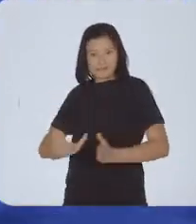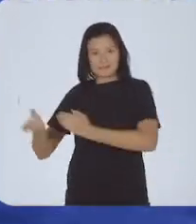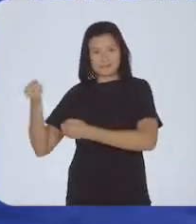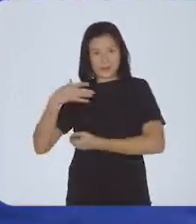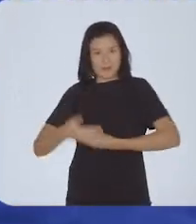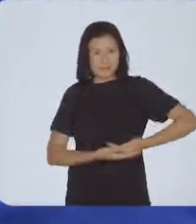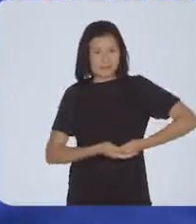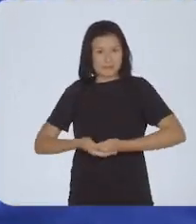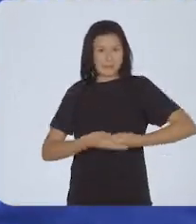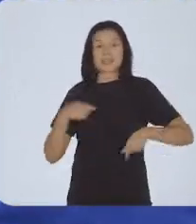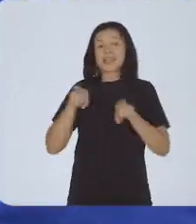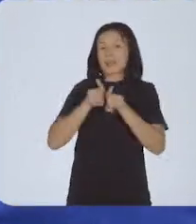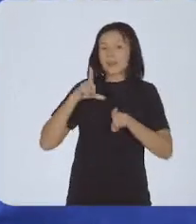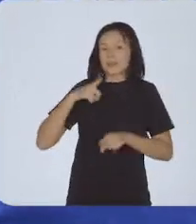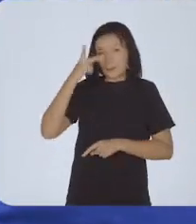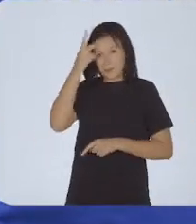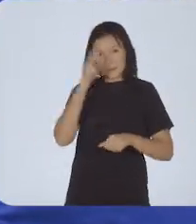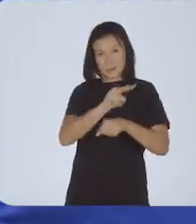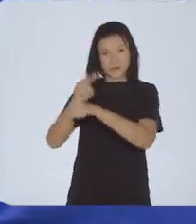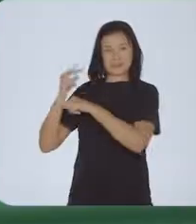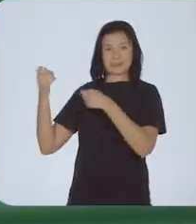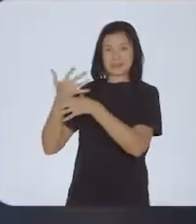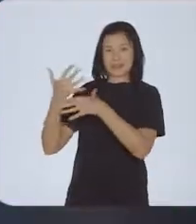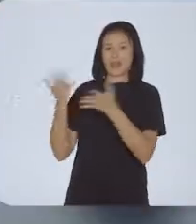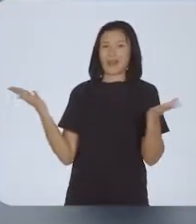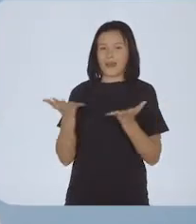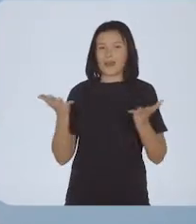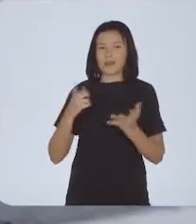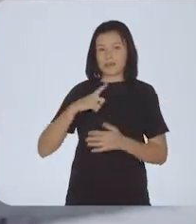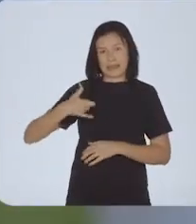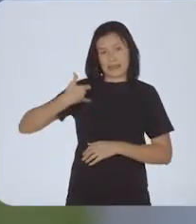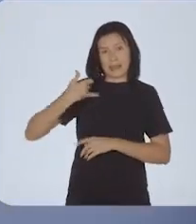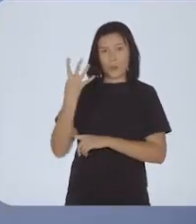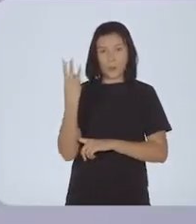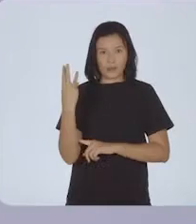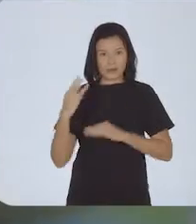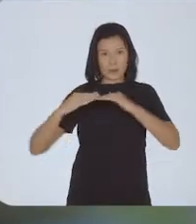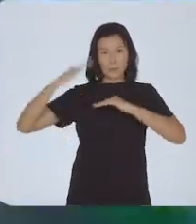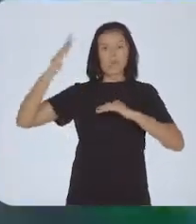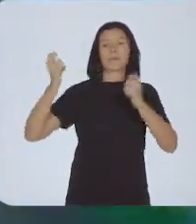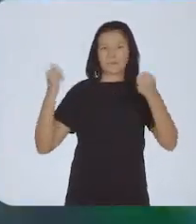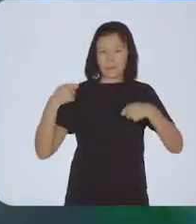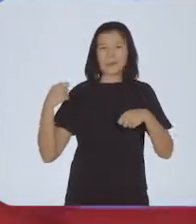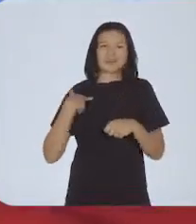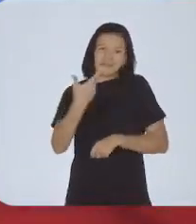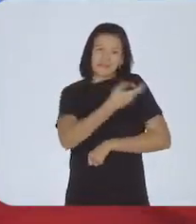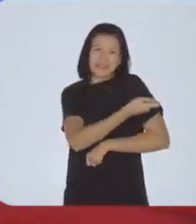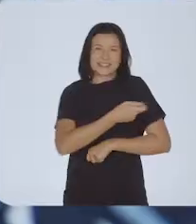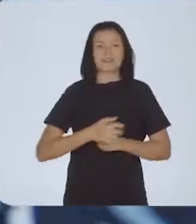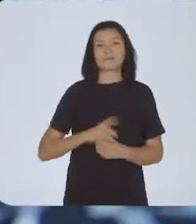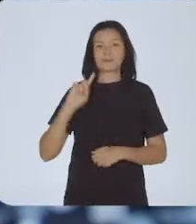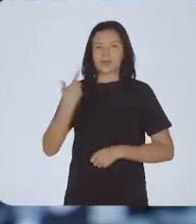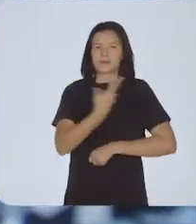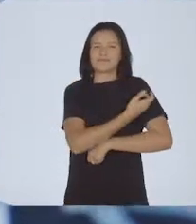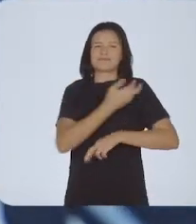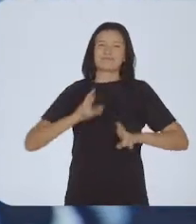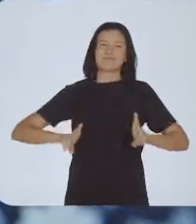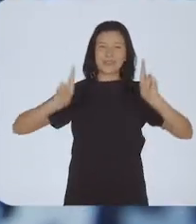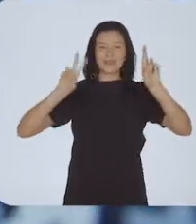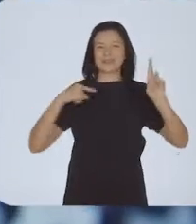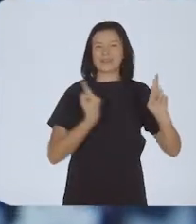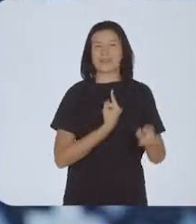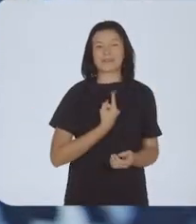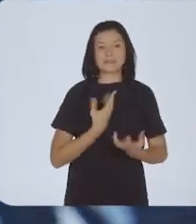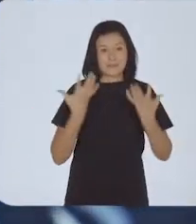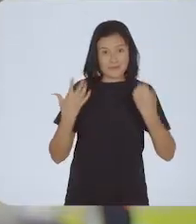E para quem trabalha cuidando da gente e da cidade. E agora, quem tem 43 anos ou mais também pode se vacinar. É uma dose de